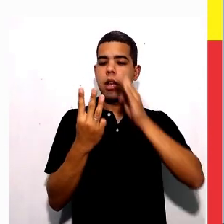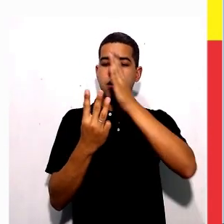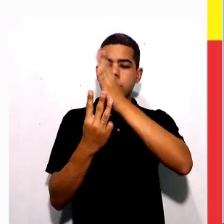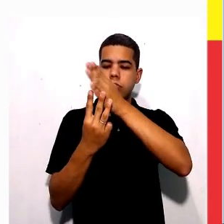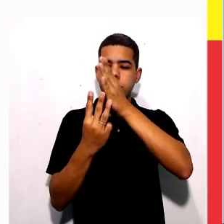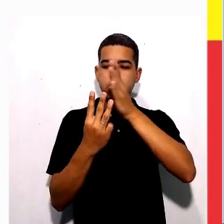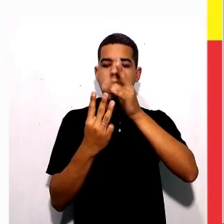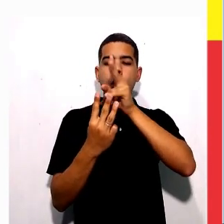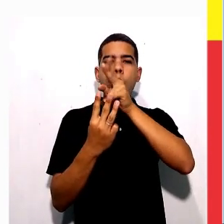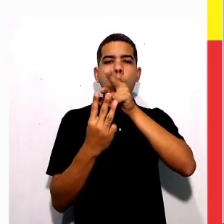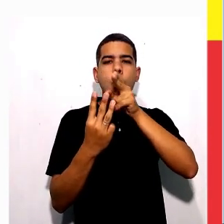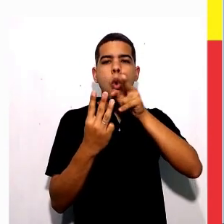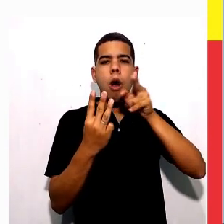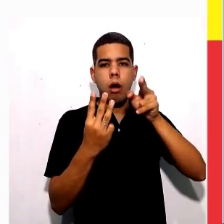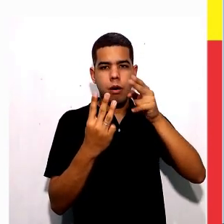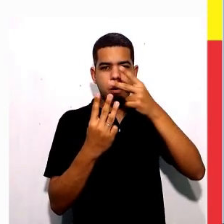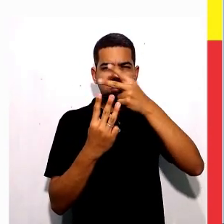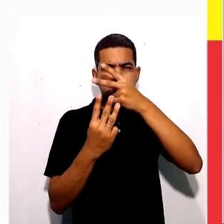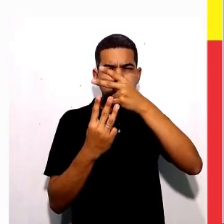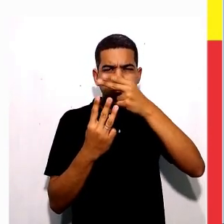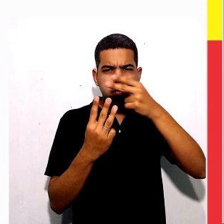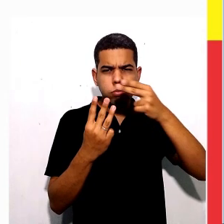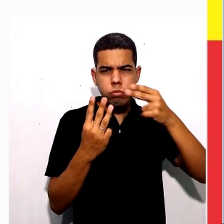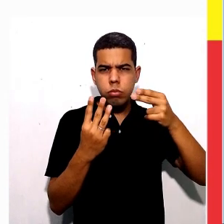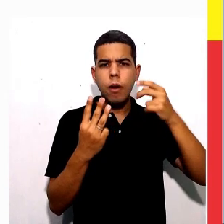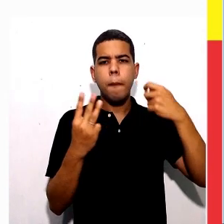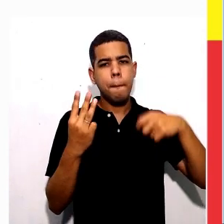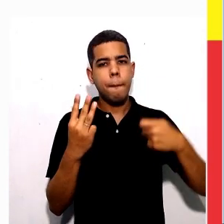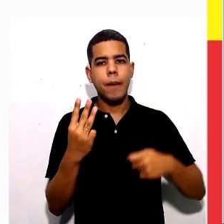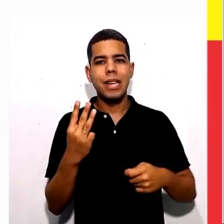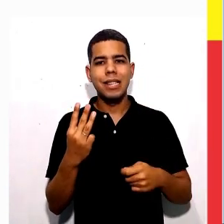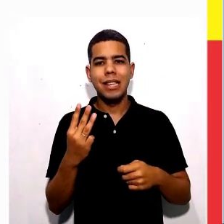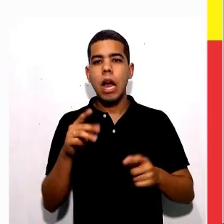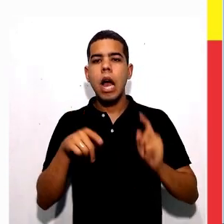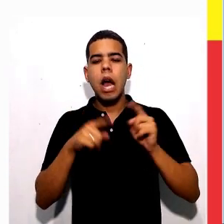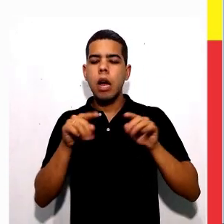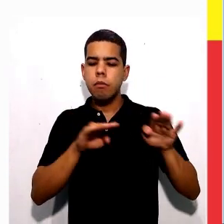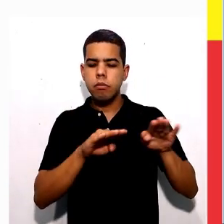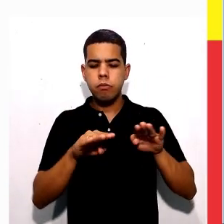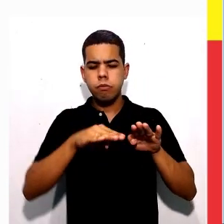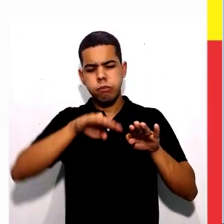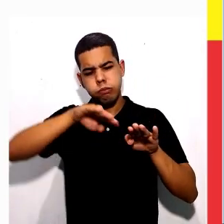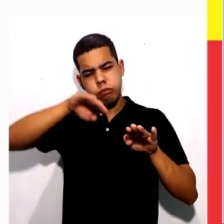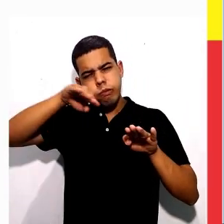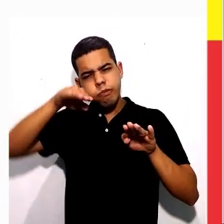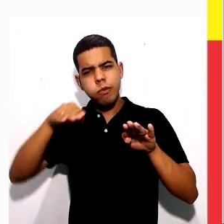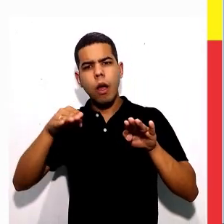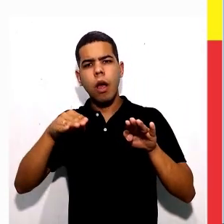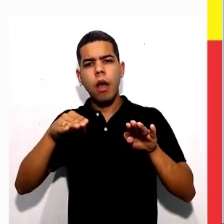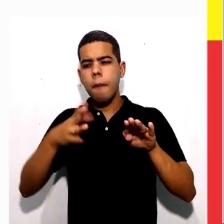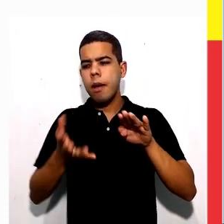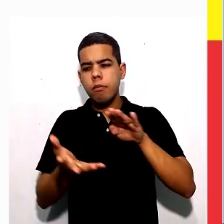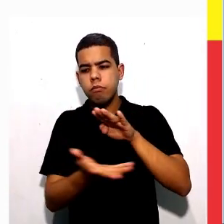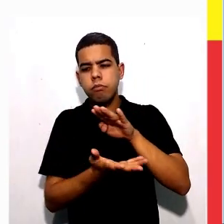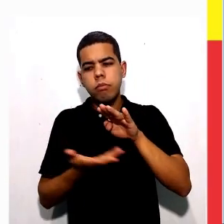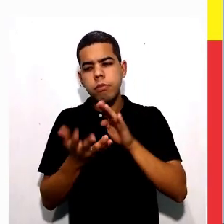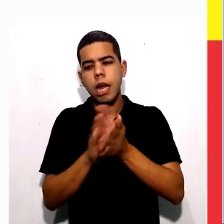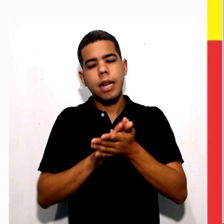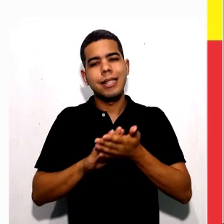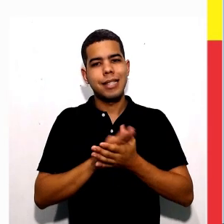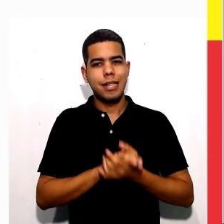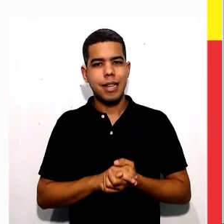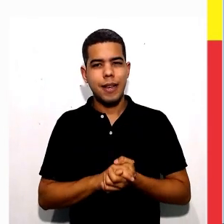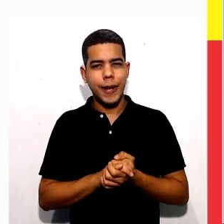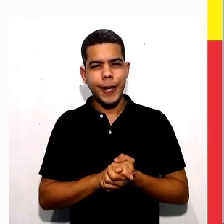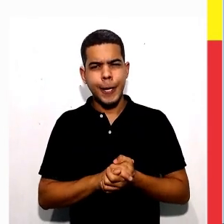sobre o terço central constrói-se um triângulo equilátero sem a base. Então, essa informação, a primeira, observe, ó,